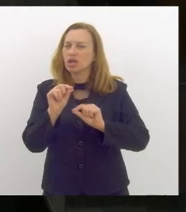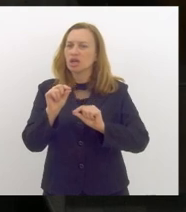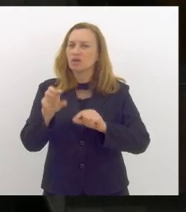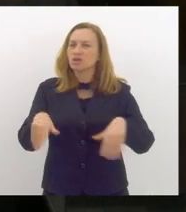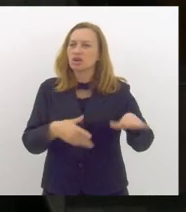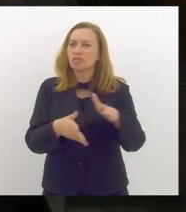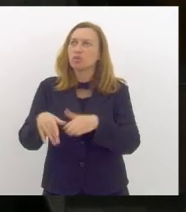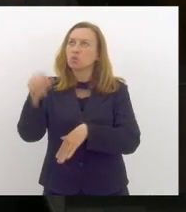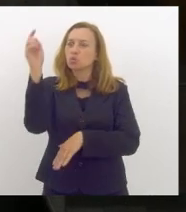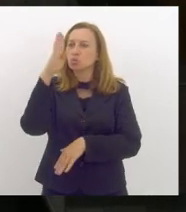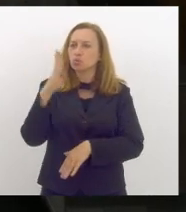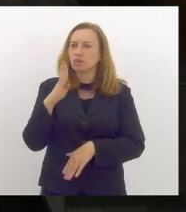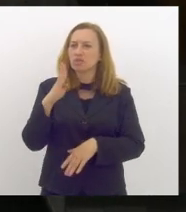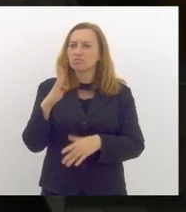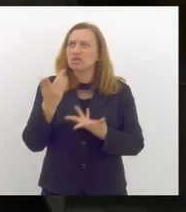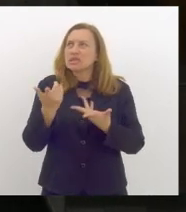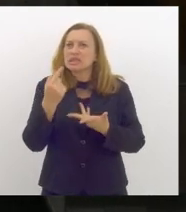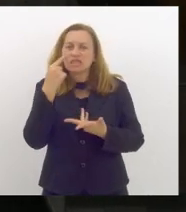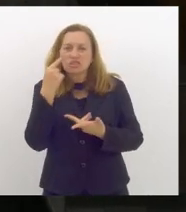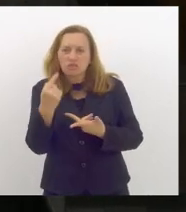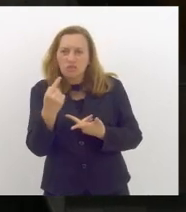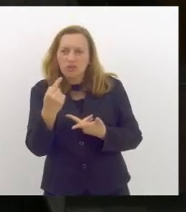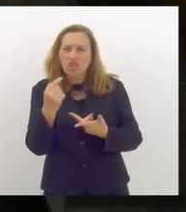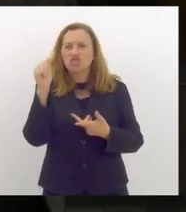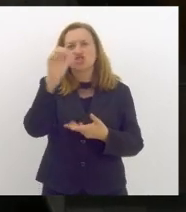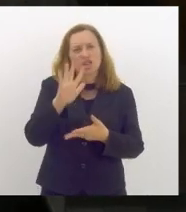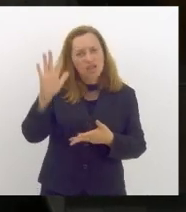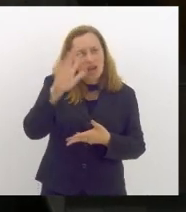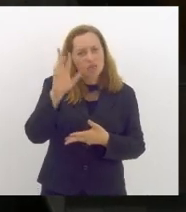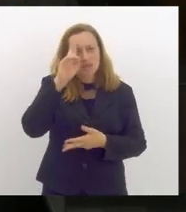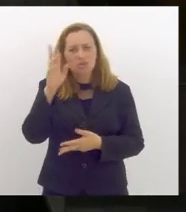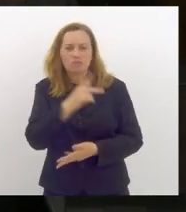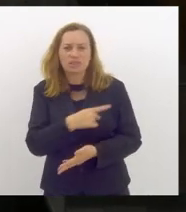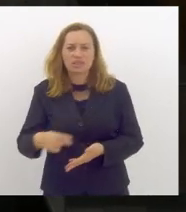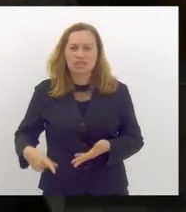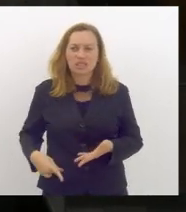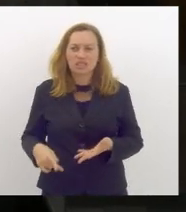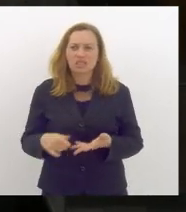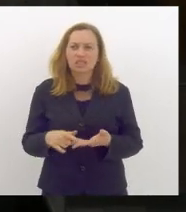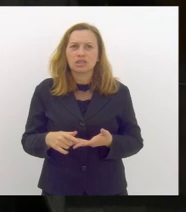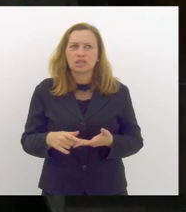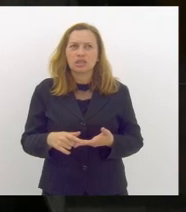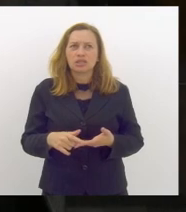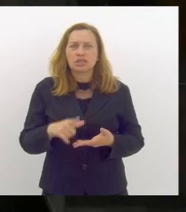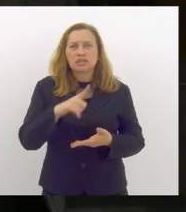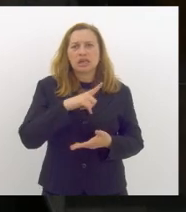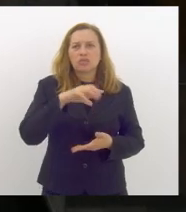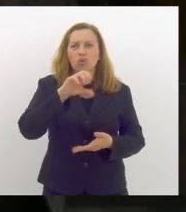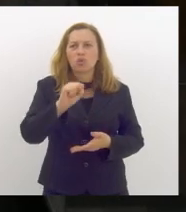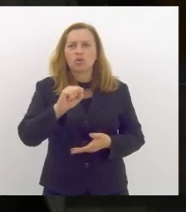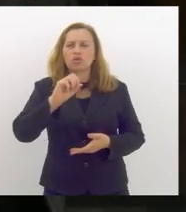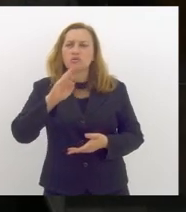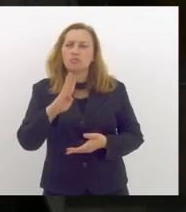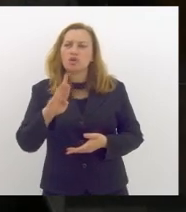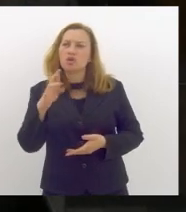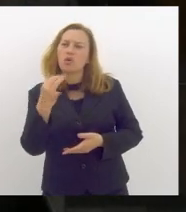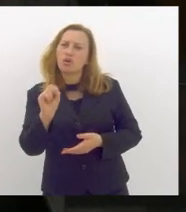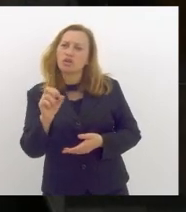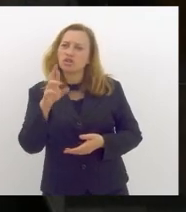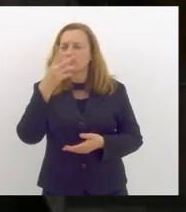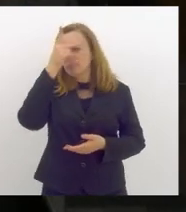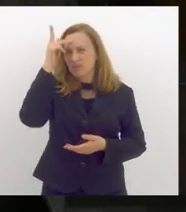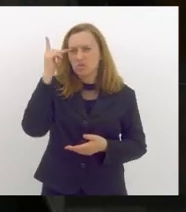país crescente poder de uma maneira geral seu presidente nós temos oito bilhões de pessoas